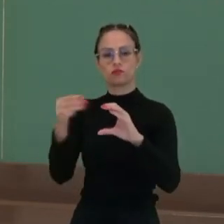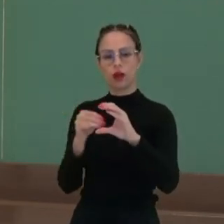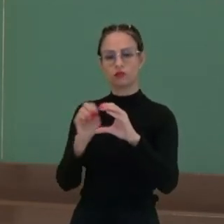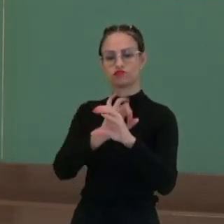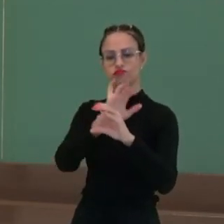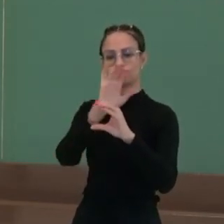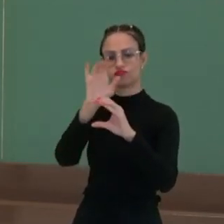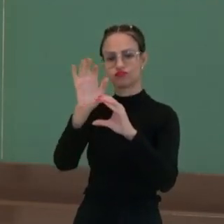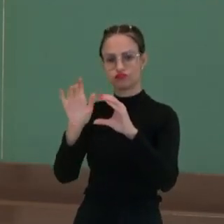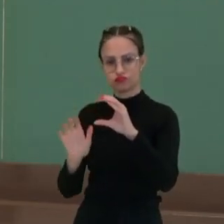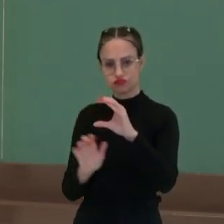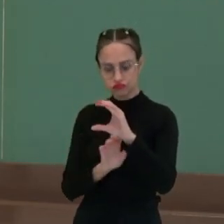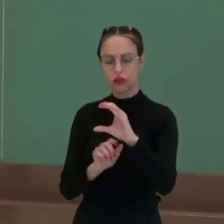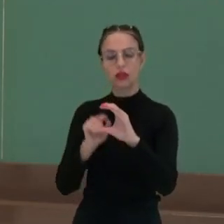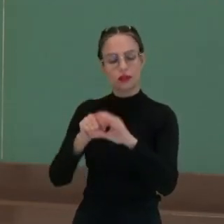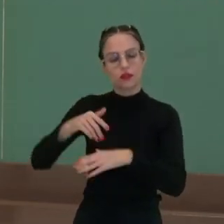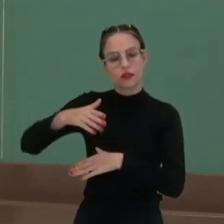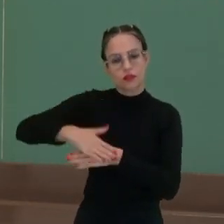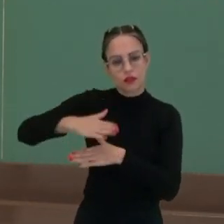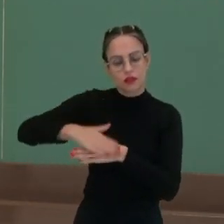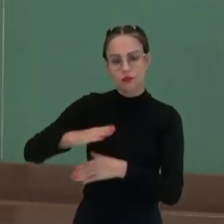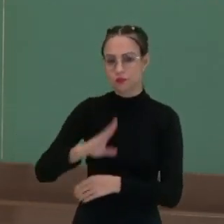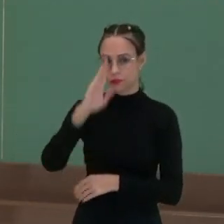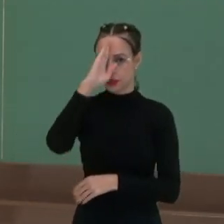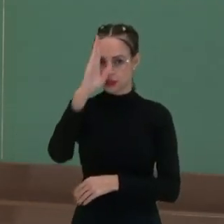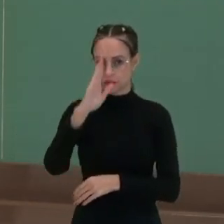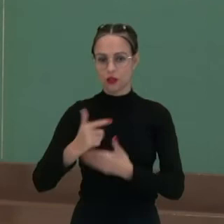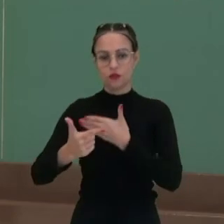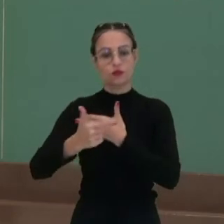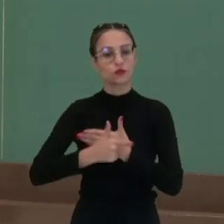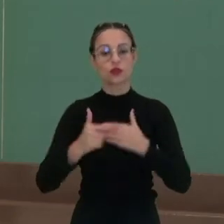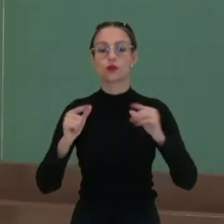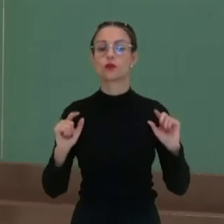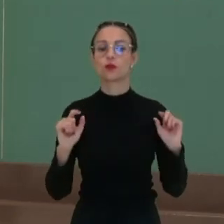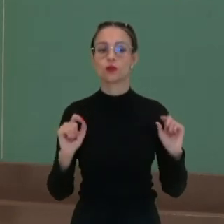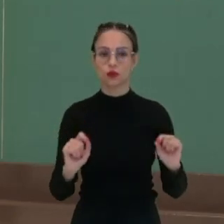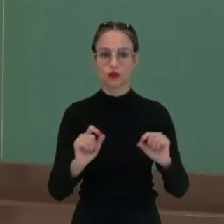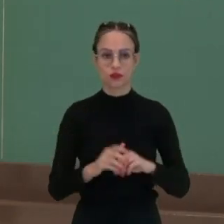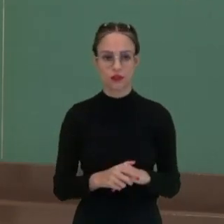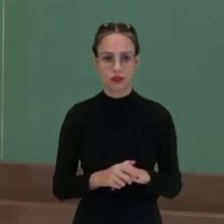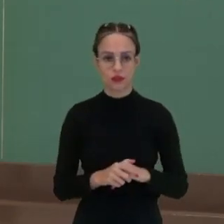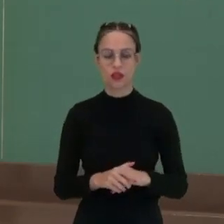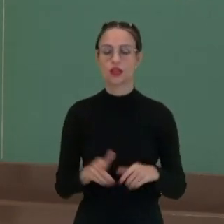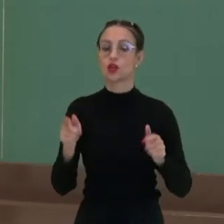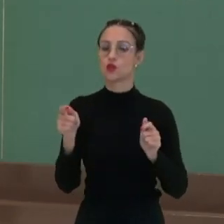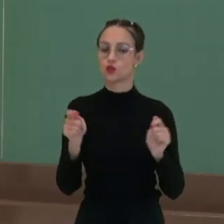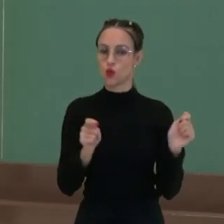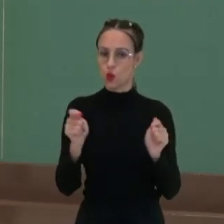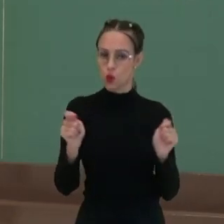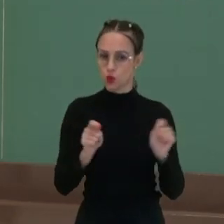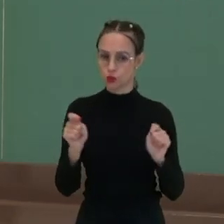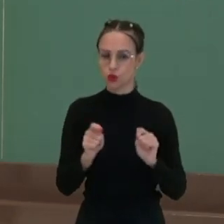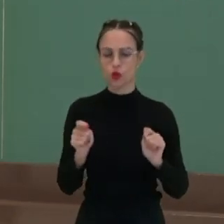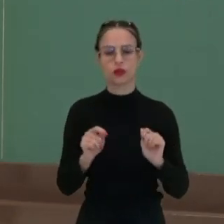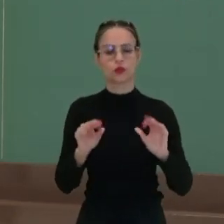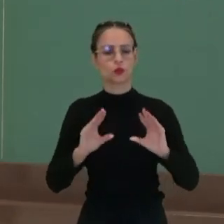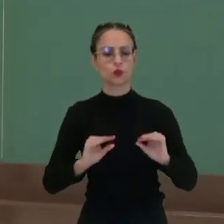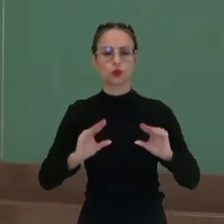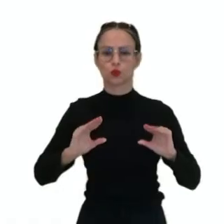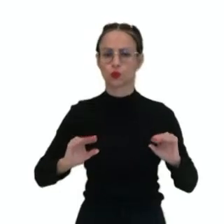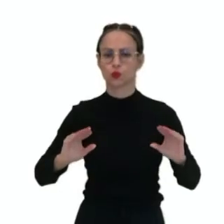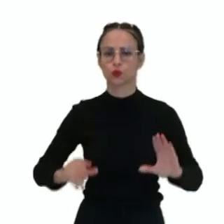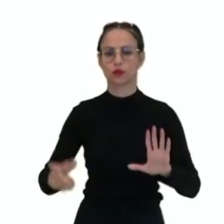celular, onde ele vai desempenhar a sua principal função, que é fazer o quê? Controlar a síntese